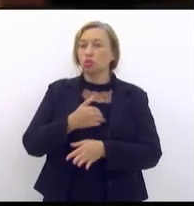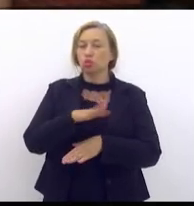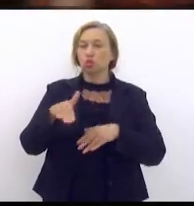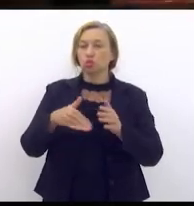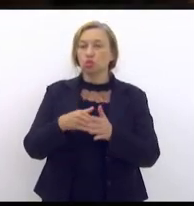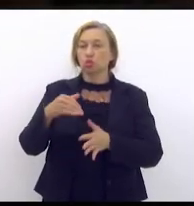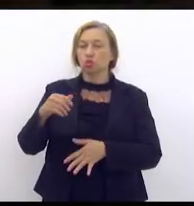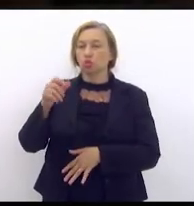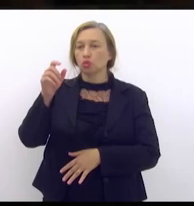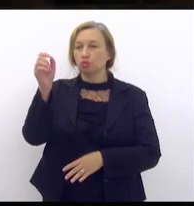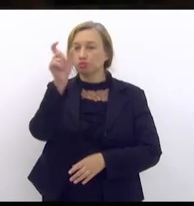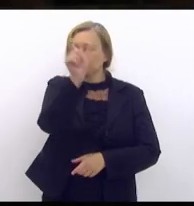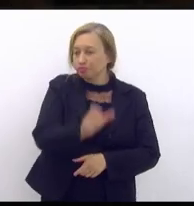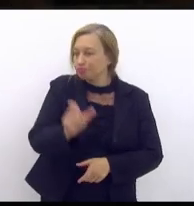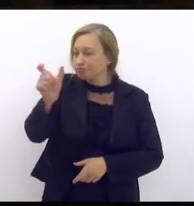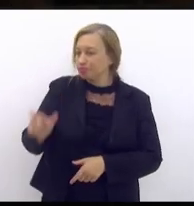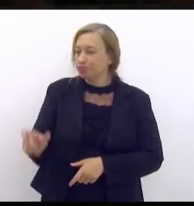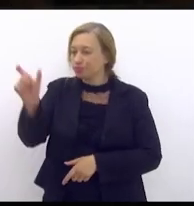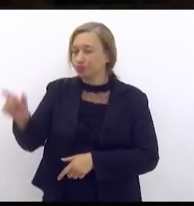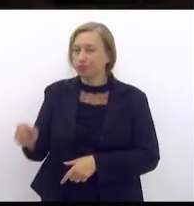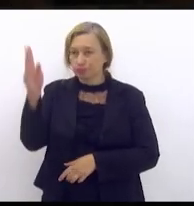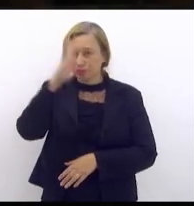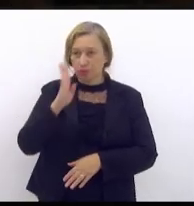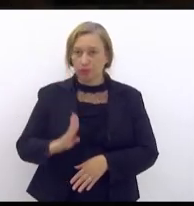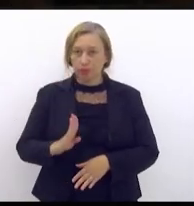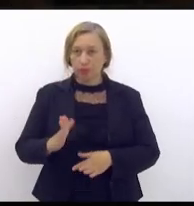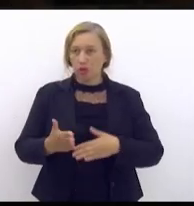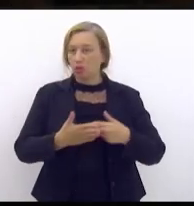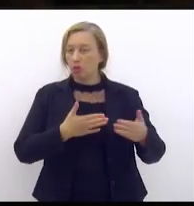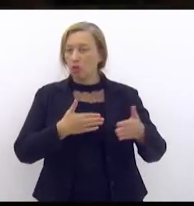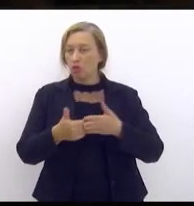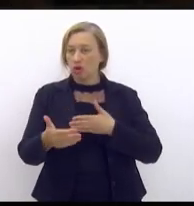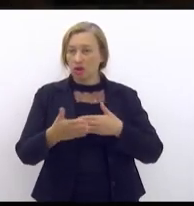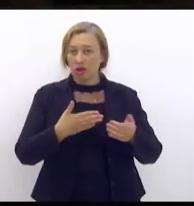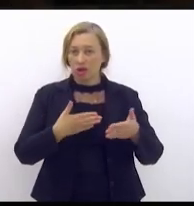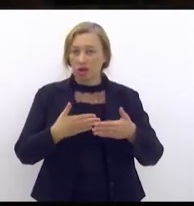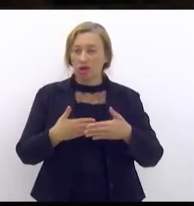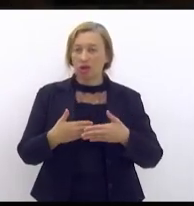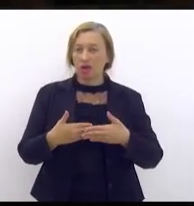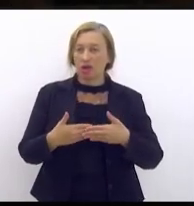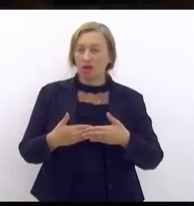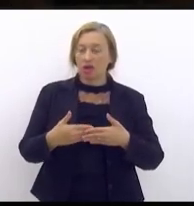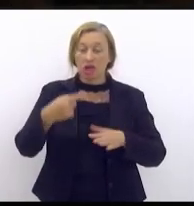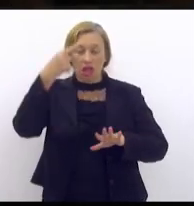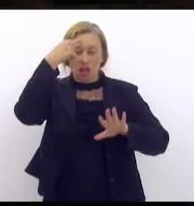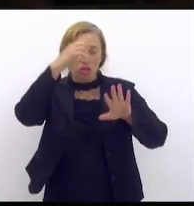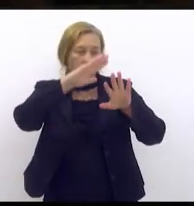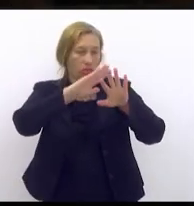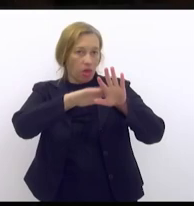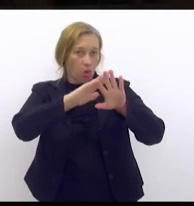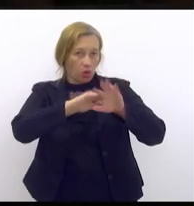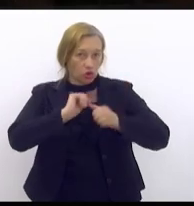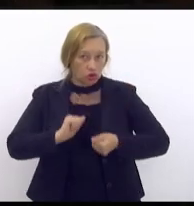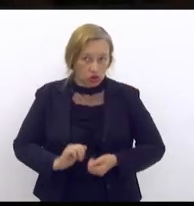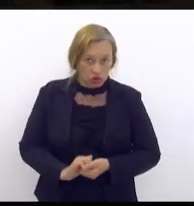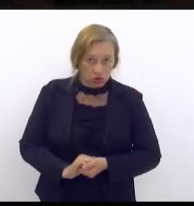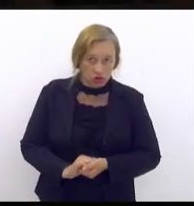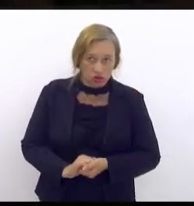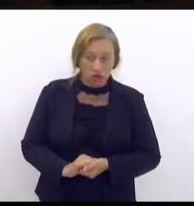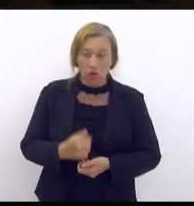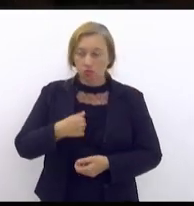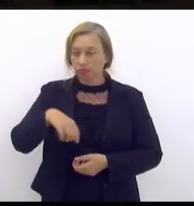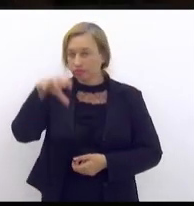seja qualquer que seja a sua perspectiva ideológica.